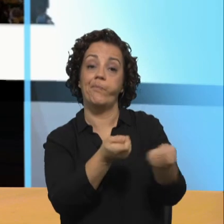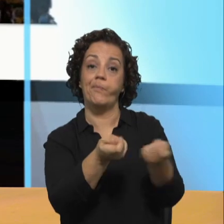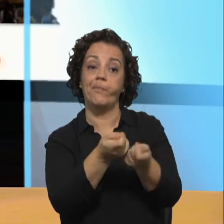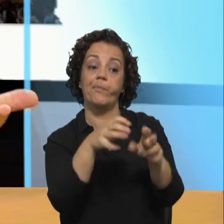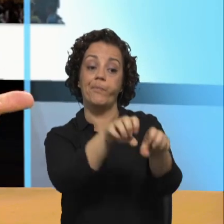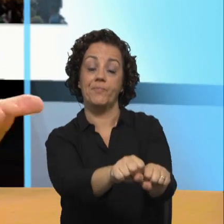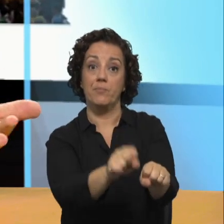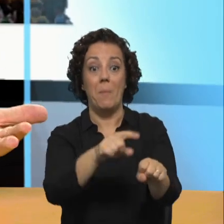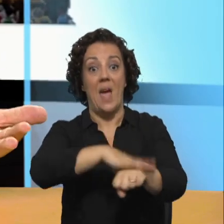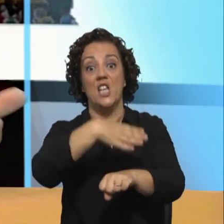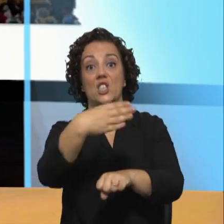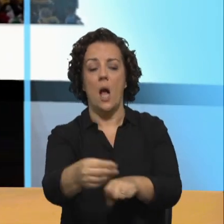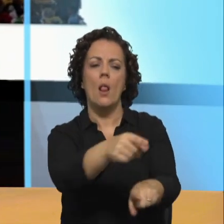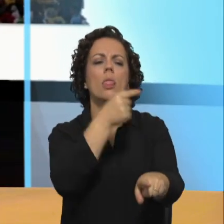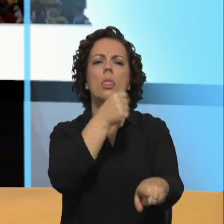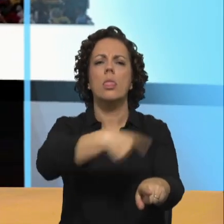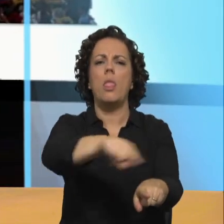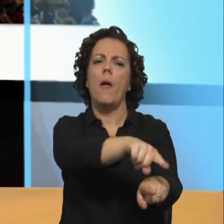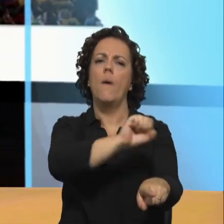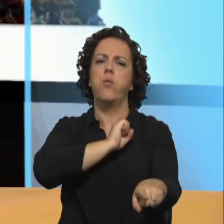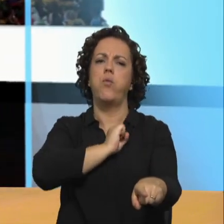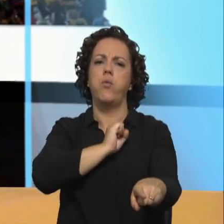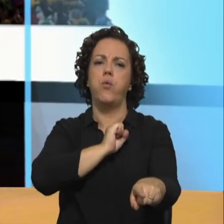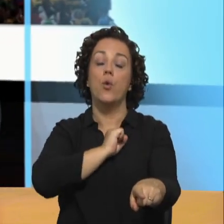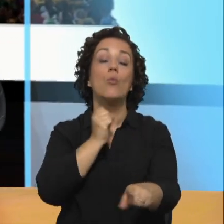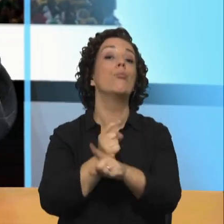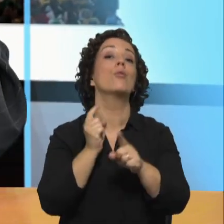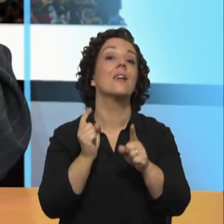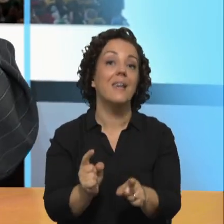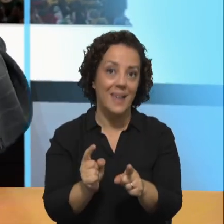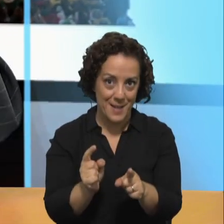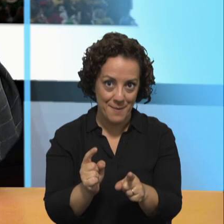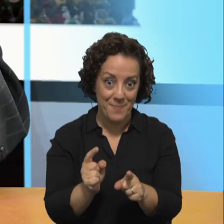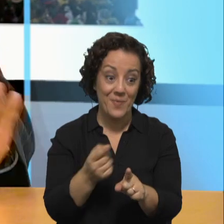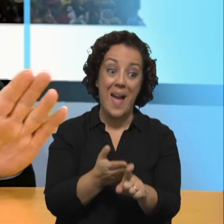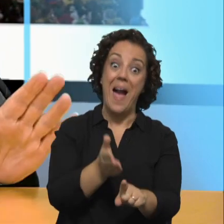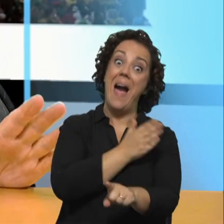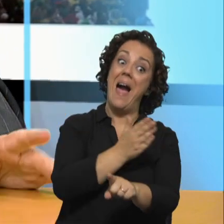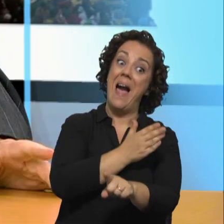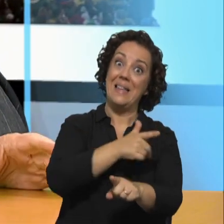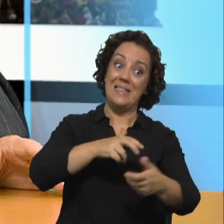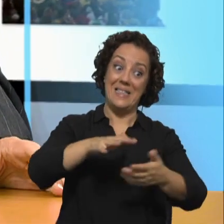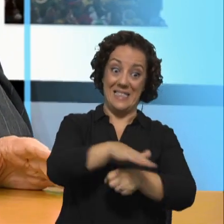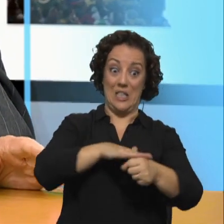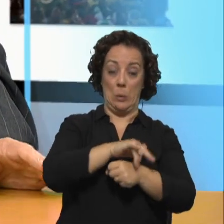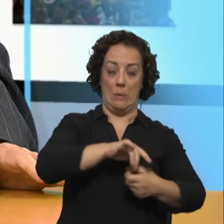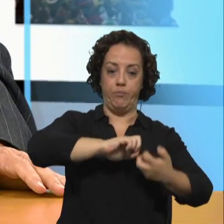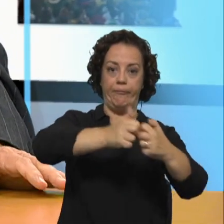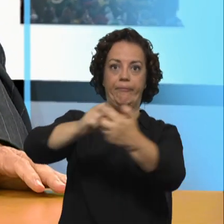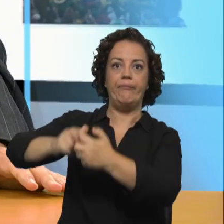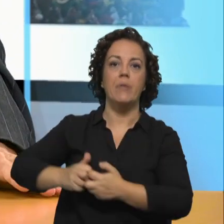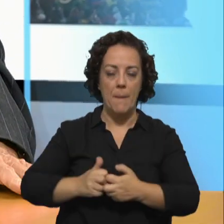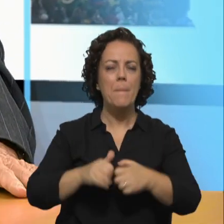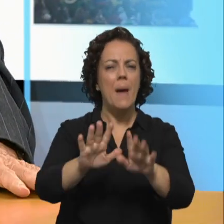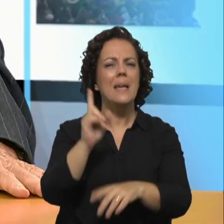mais tarde a esses territórios, exatamente pela problemática de que decorria de toda esta situação. E é importante